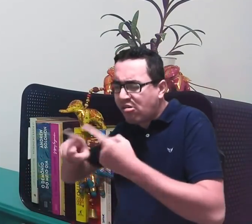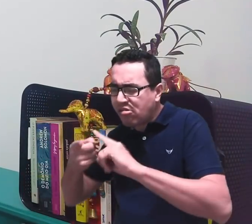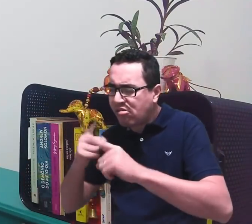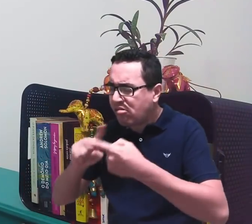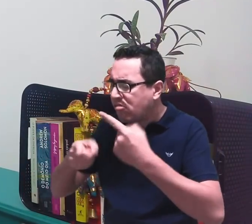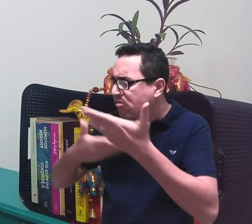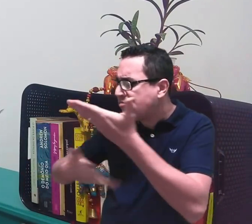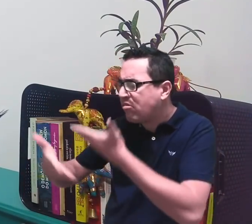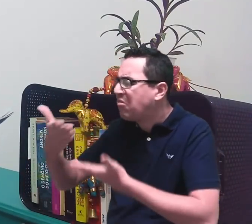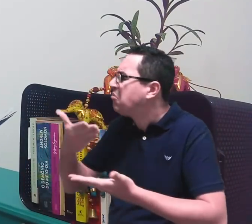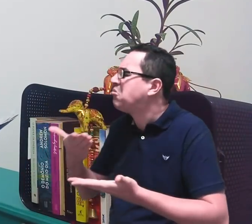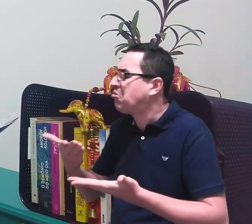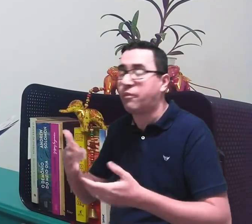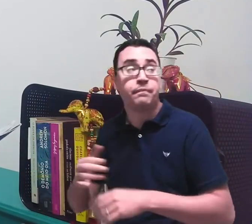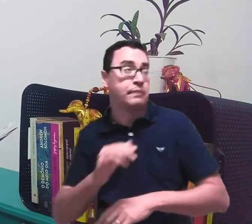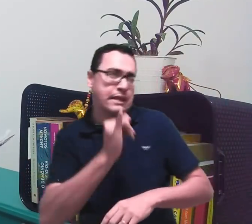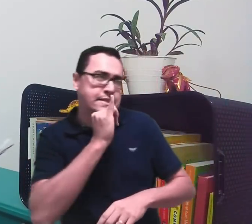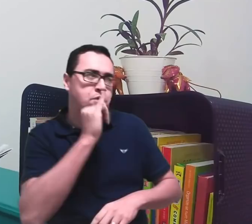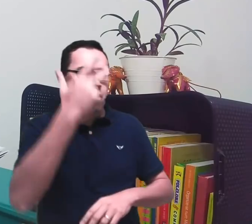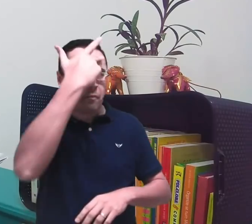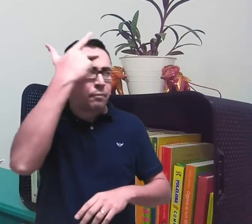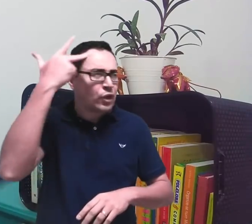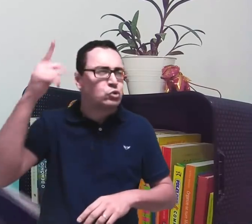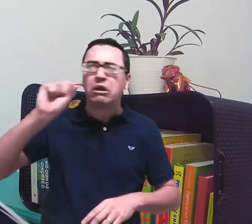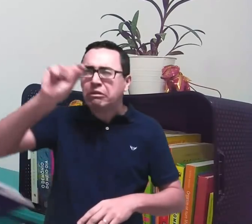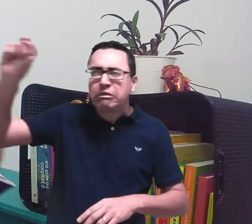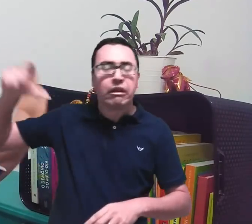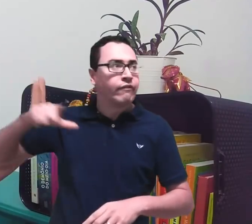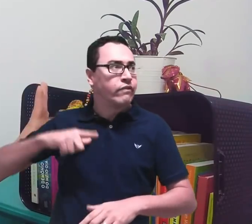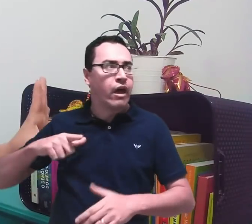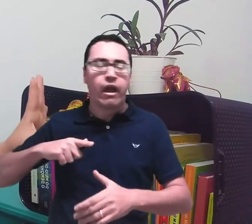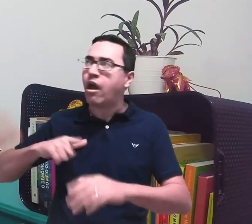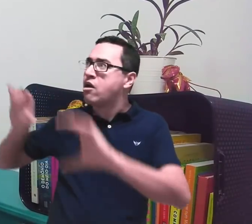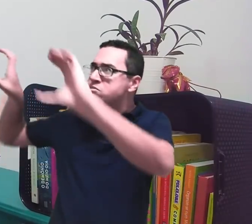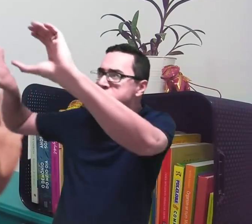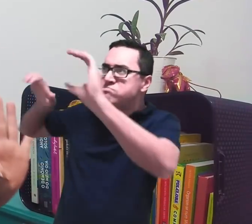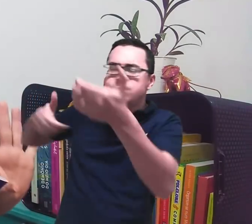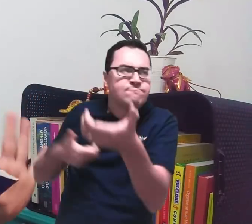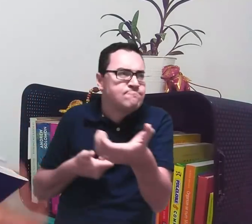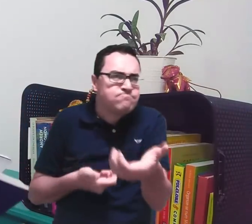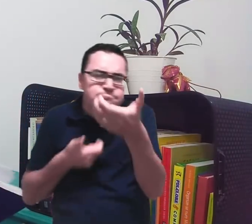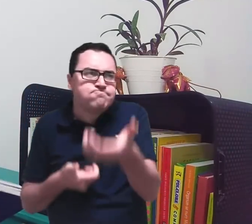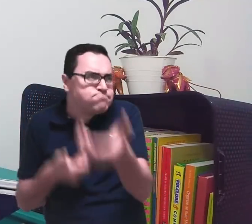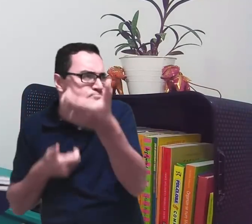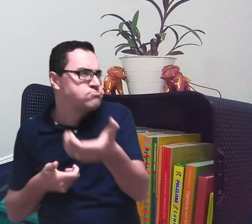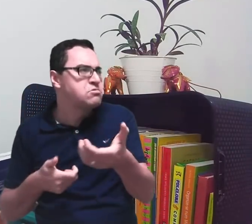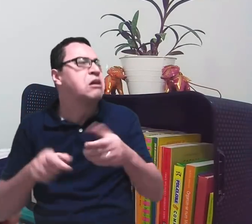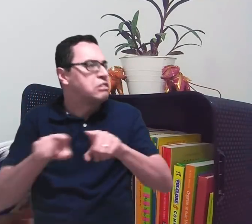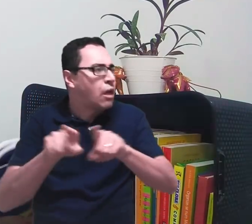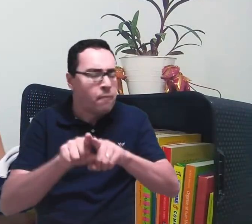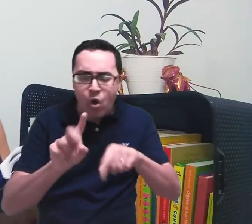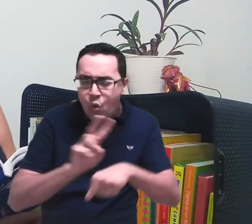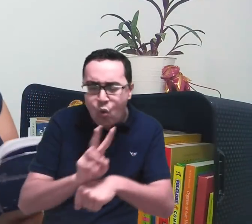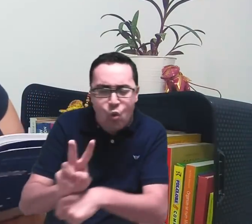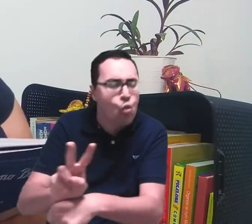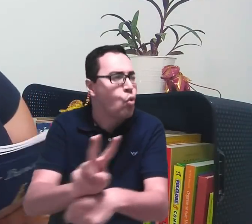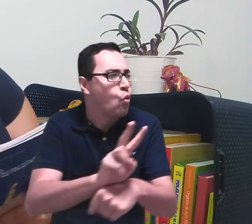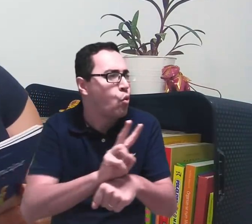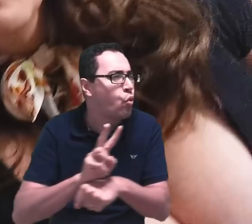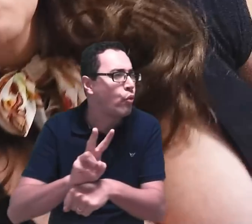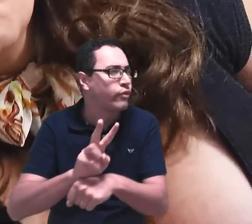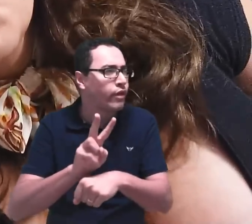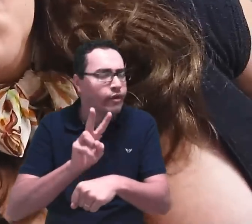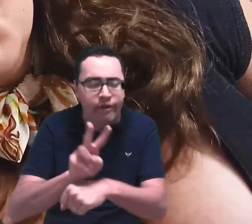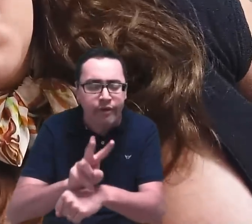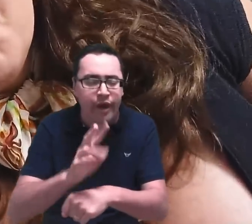raposa, possuem espingardas e caçam. É assustador. Criam galinhas também. É tudo que lhes